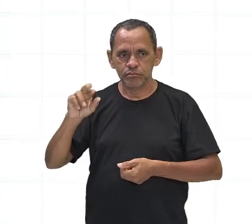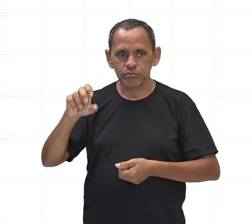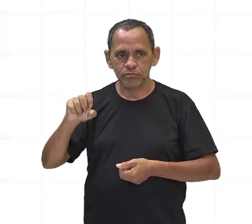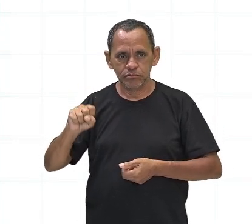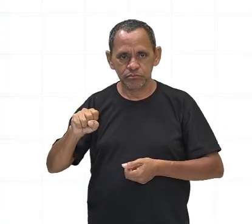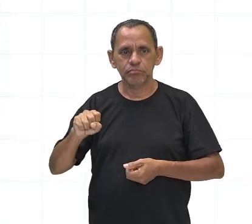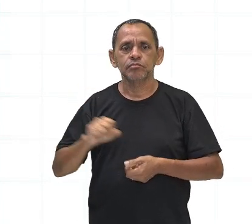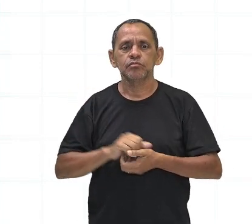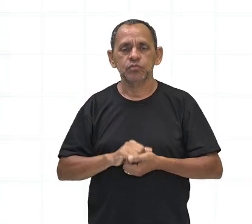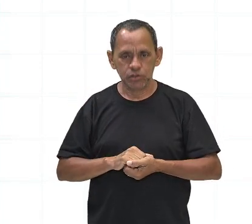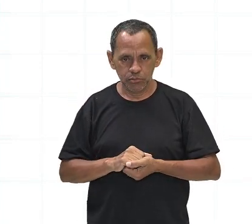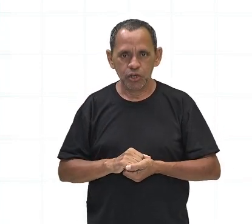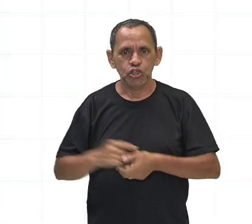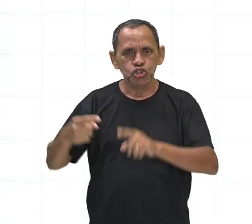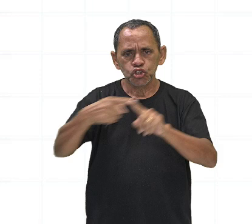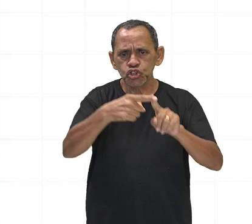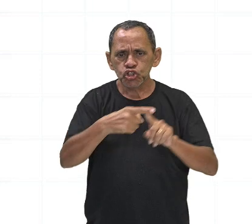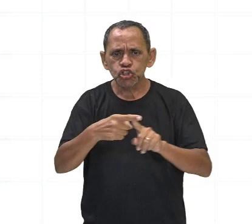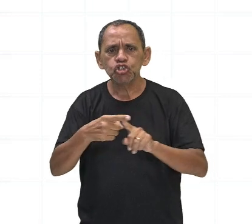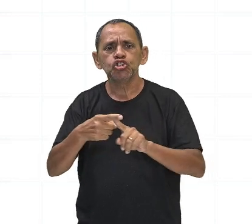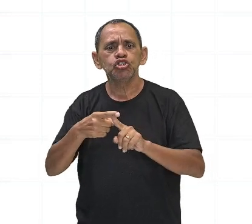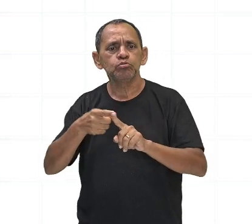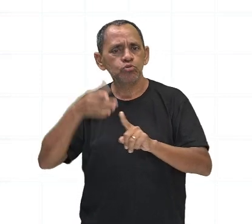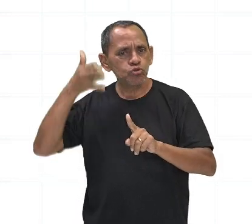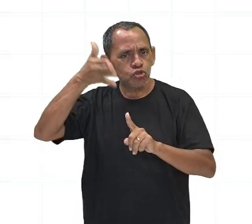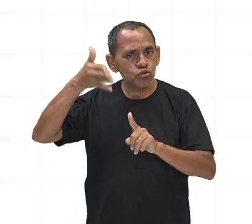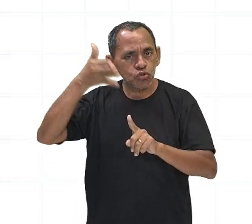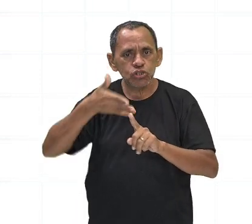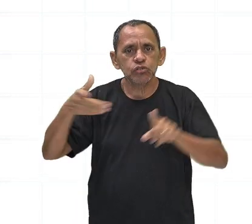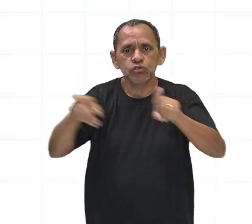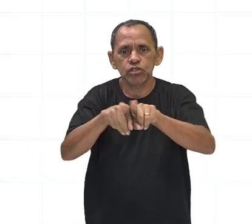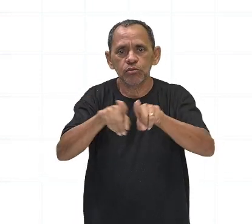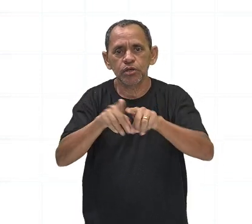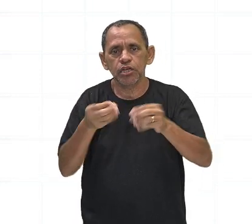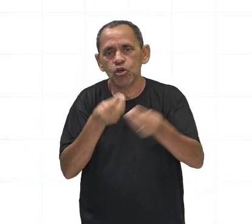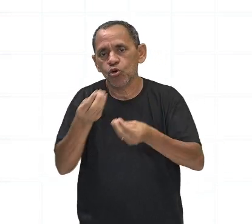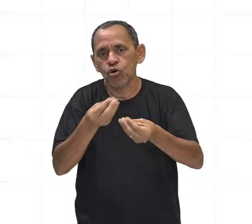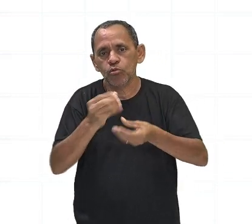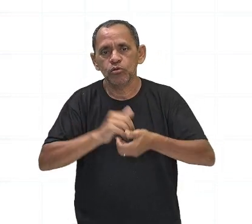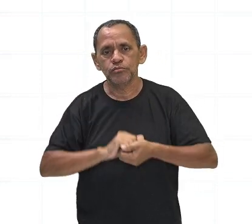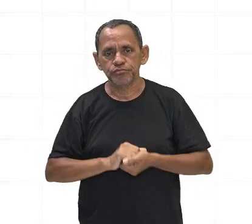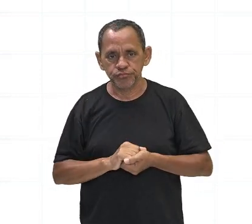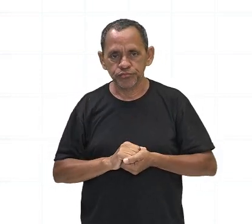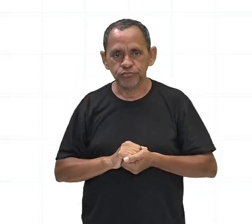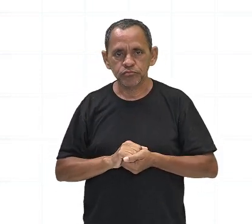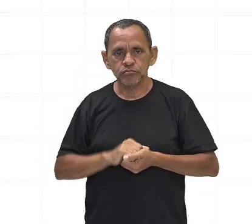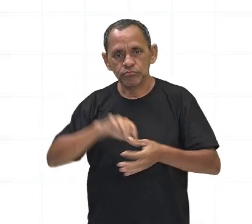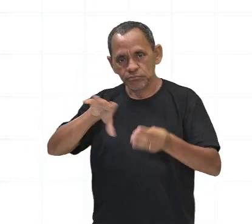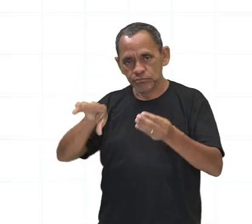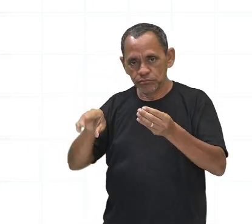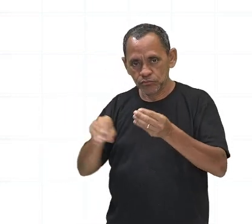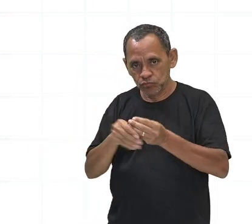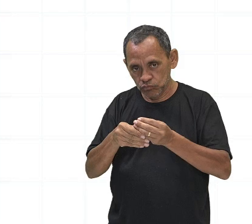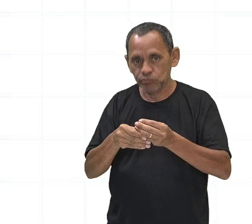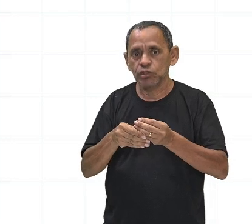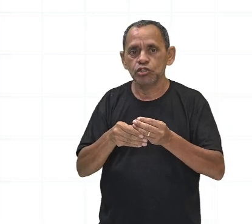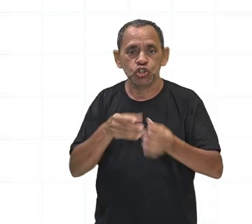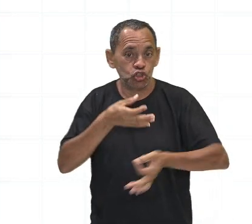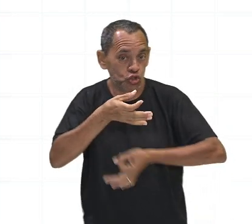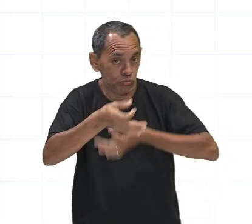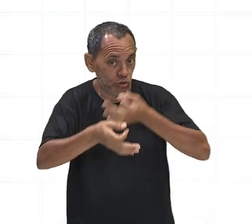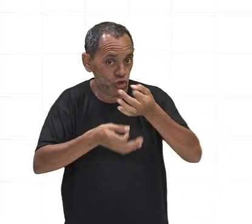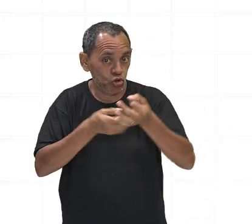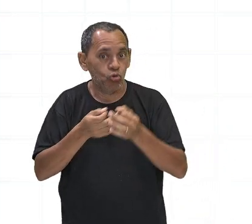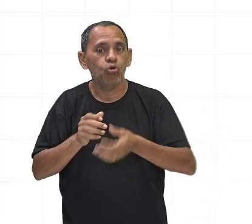né, são aqueles termos que vão introduzir as nossas falas, né, as nossas falas opiniosas, nossas